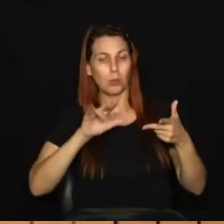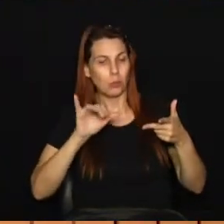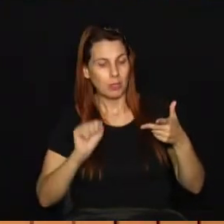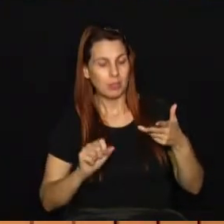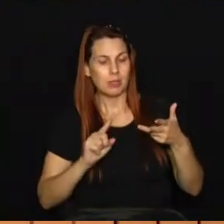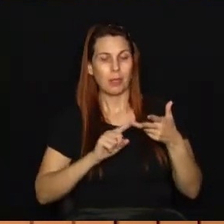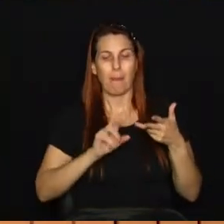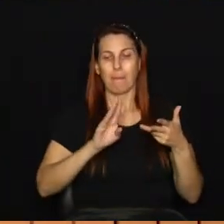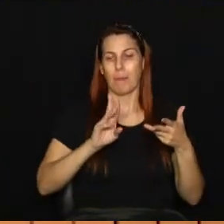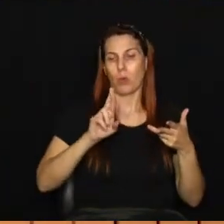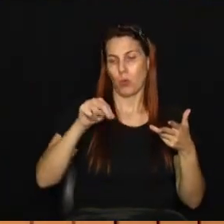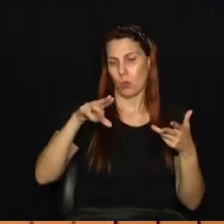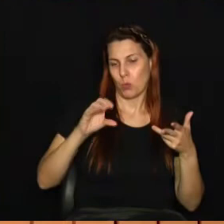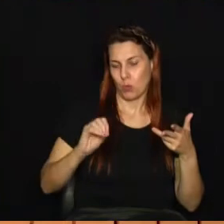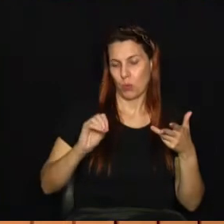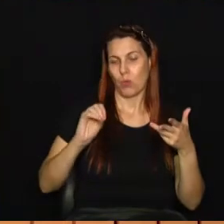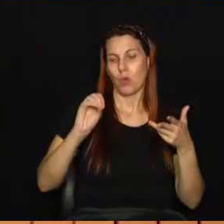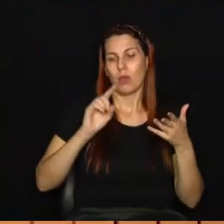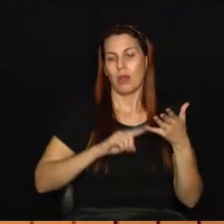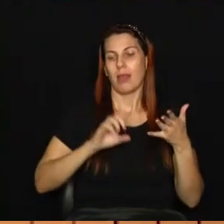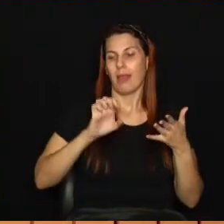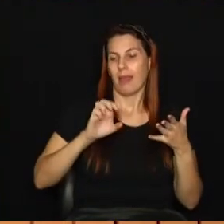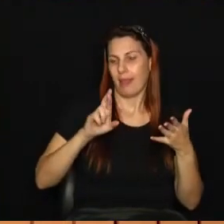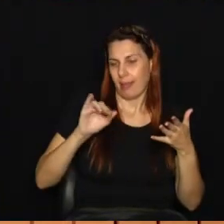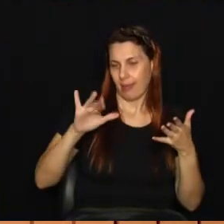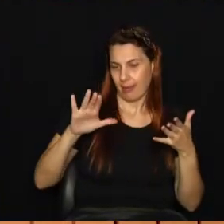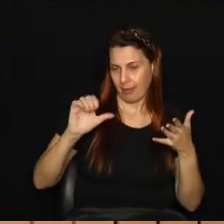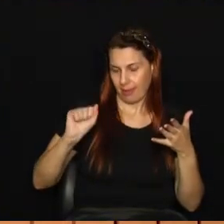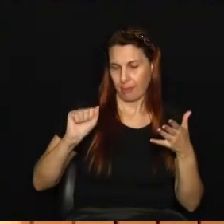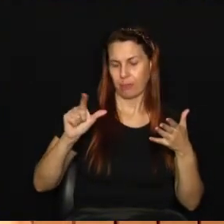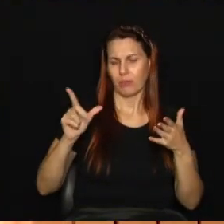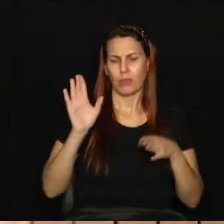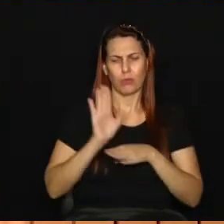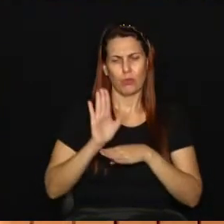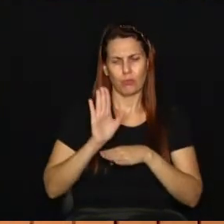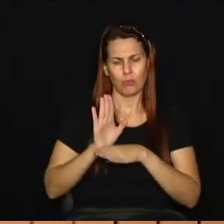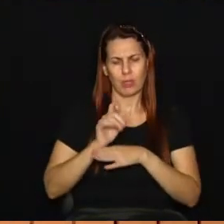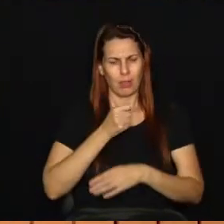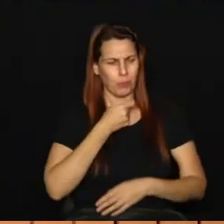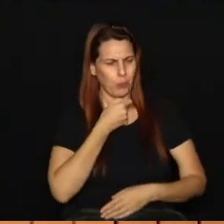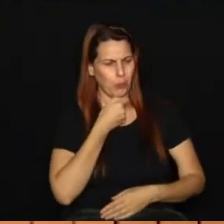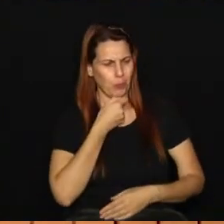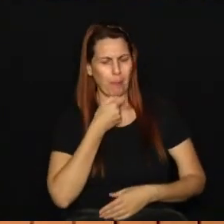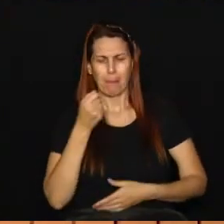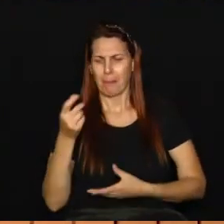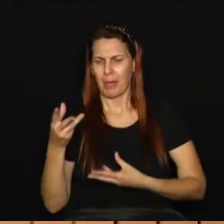Érica, do cerimonial, pessoas também